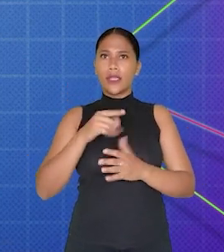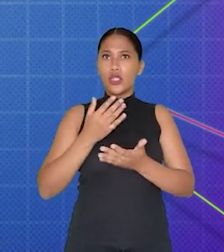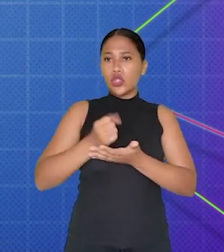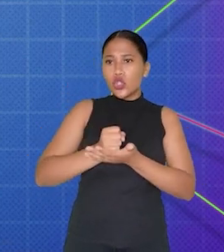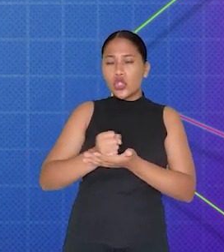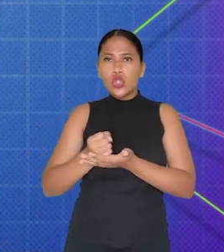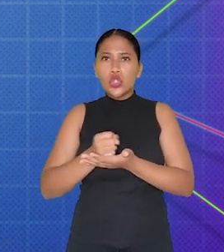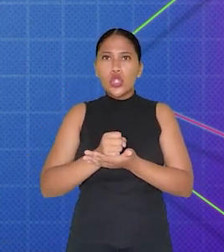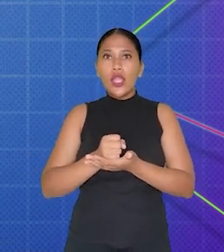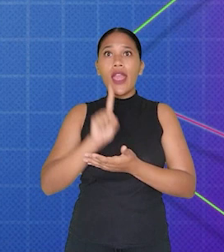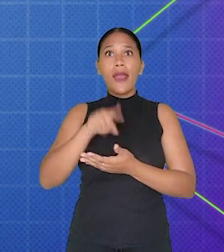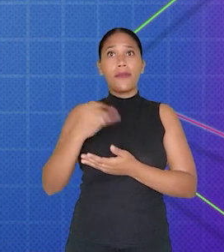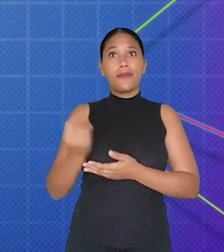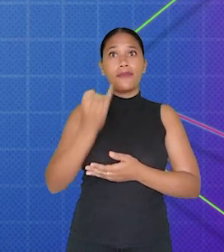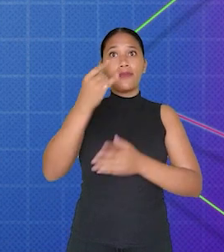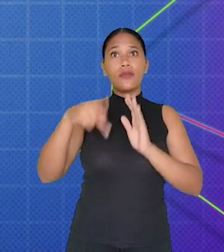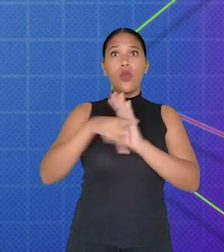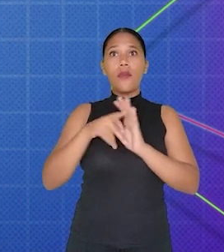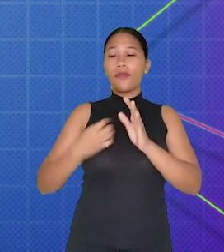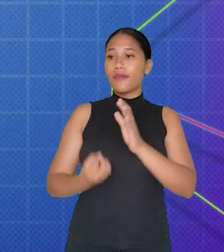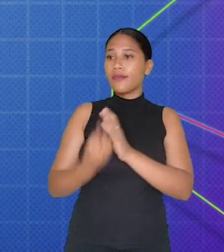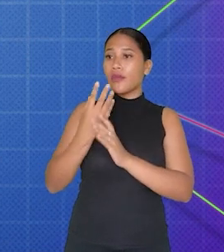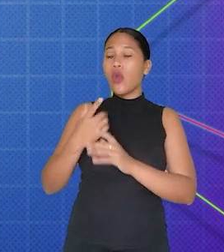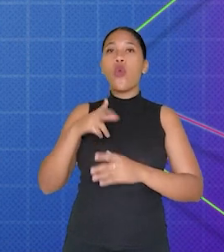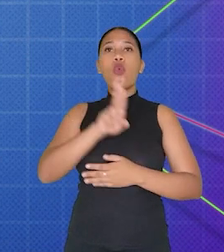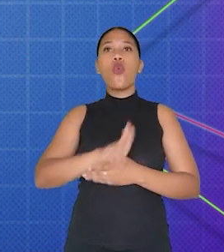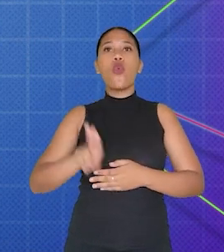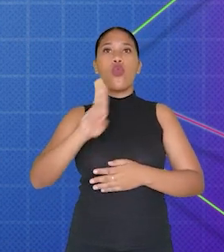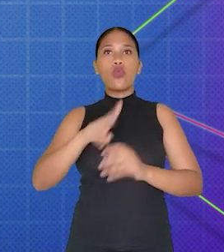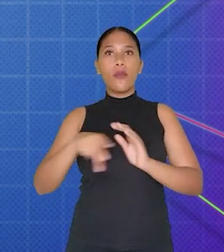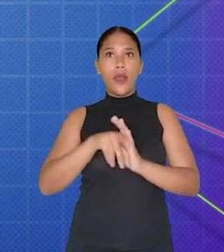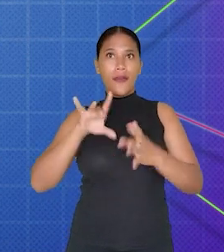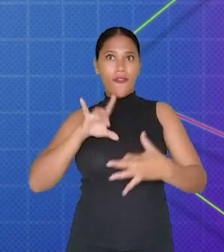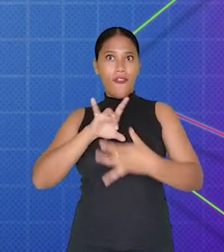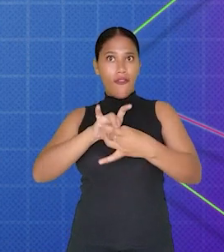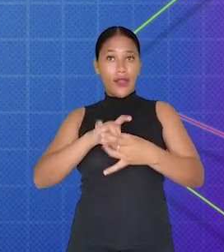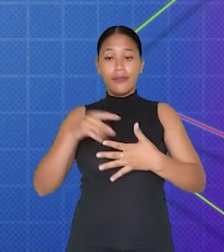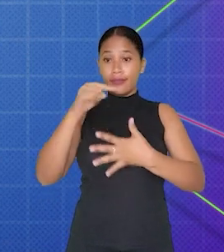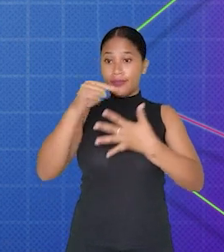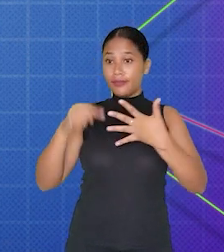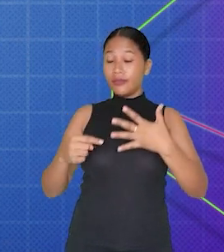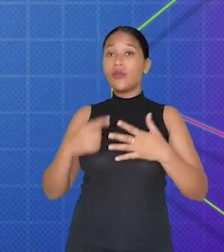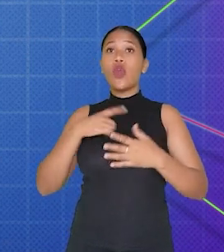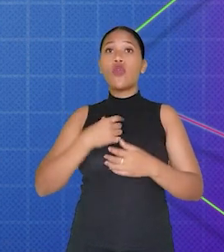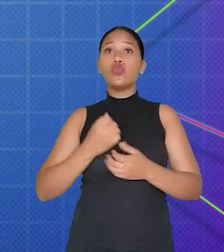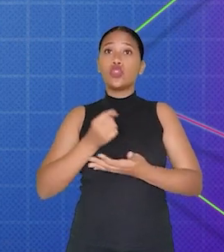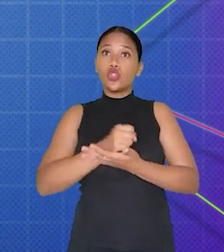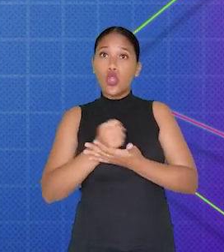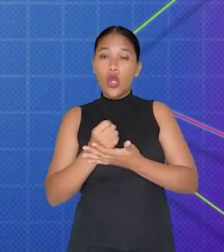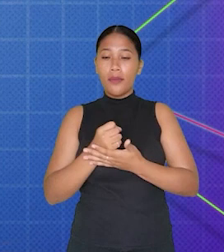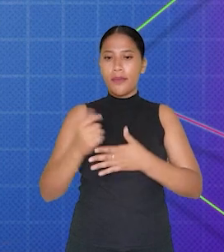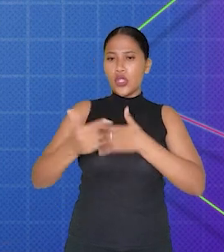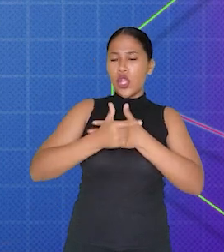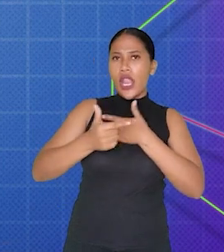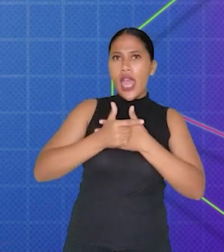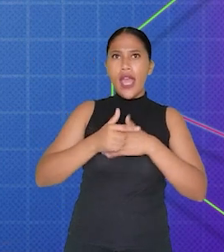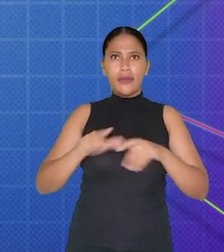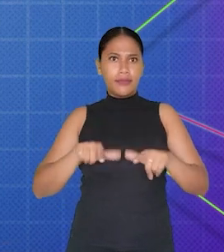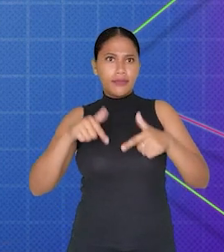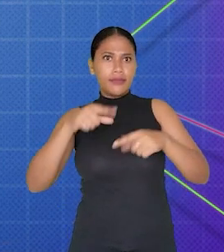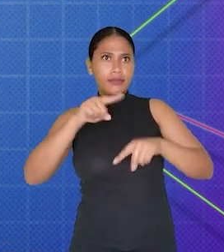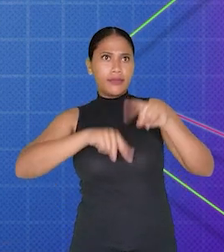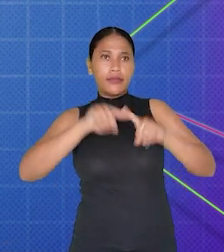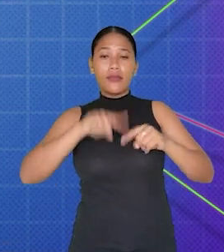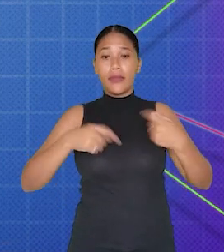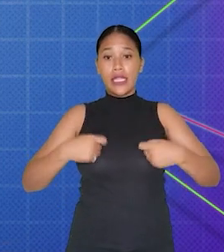relação entre elementos do jogo e as mecânicas é fundamental para criar um percurso de uso coerente e envolvente. Os elementos do jogo, como personagens,